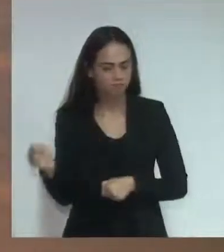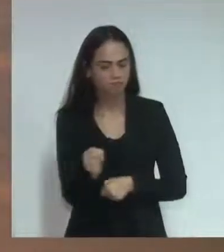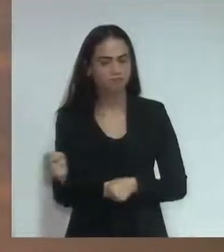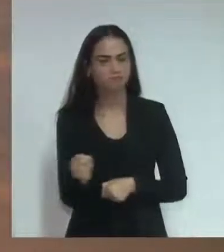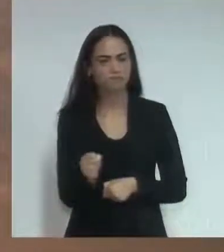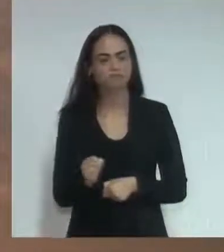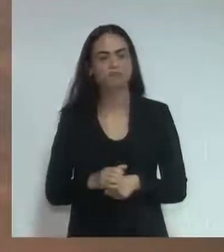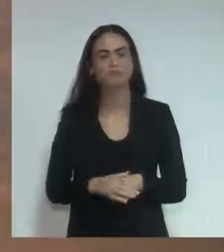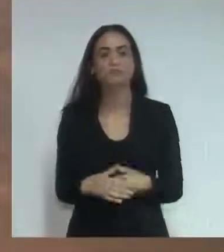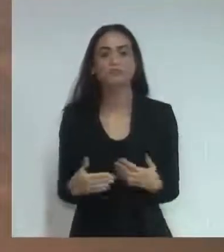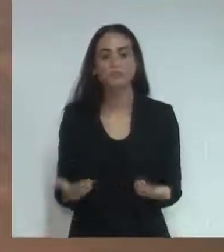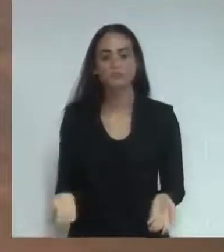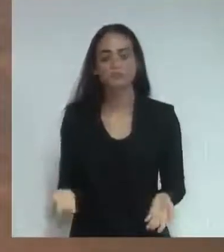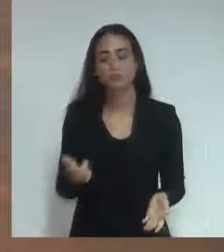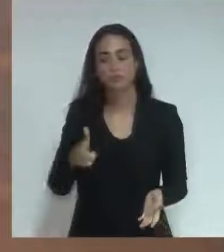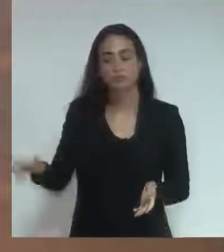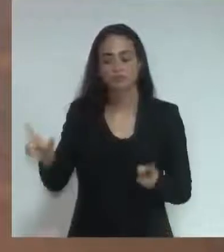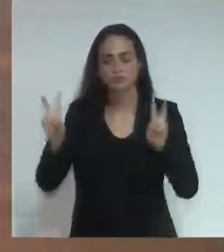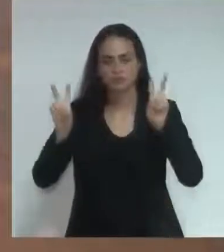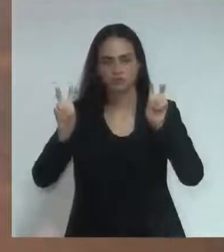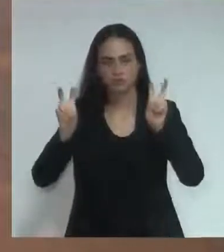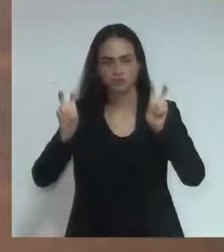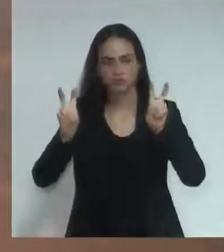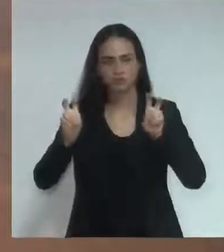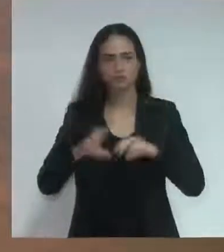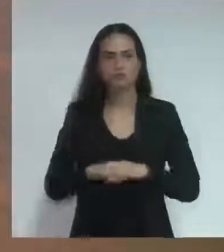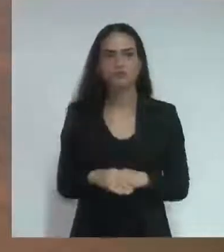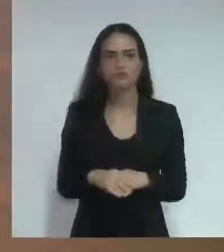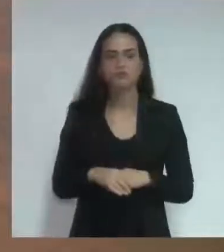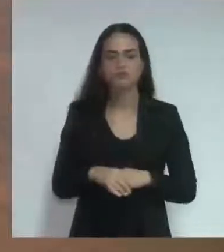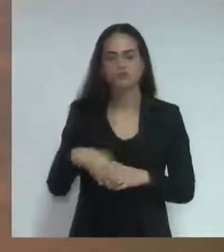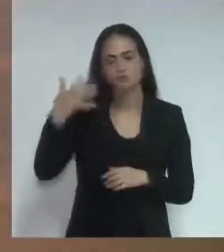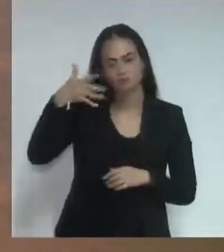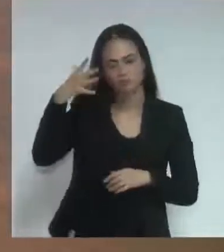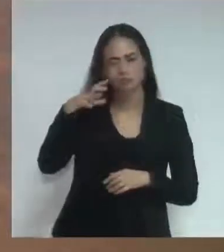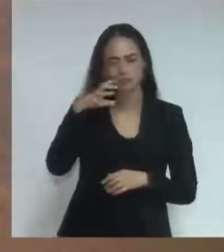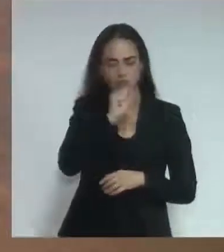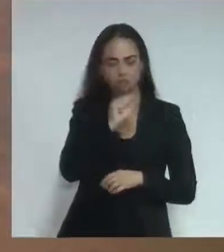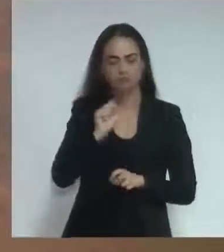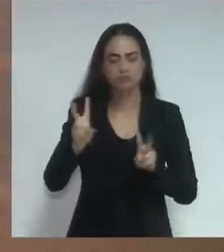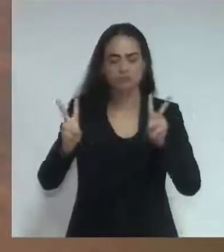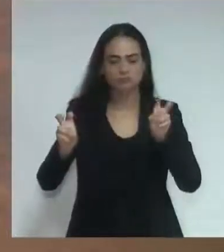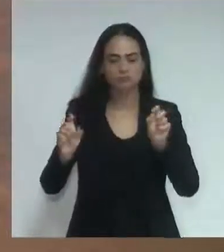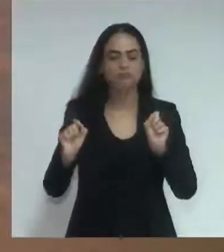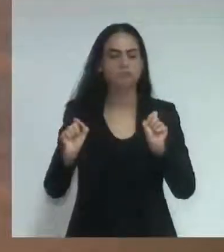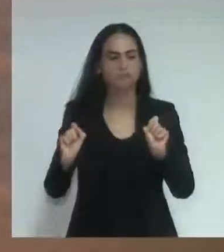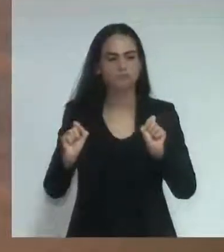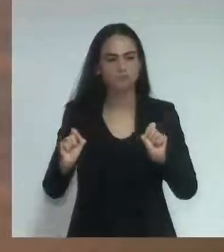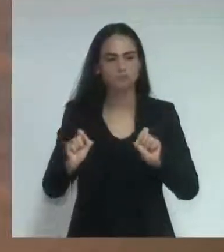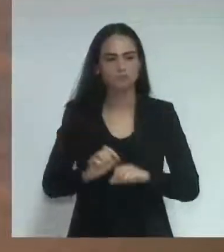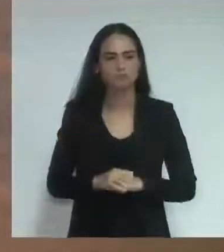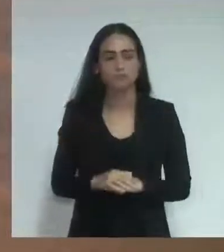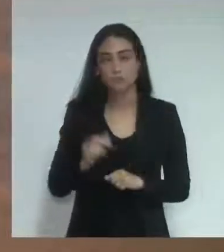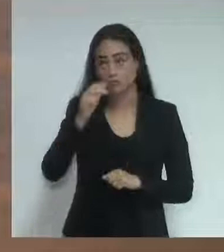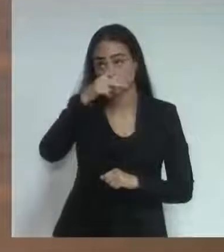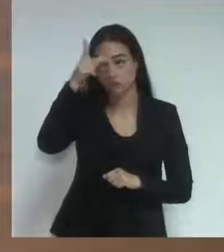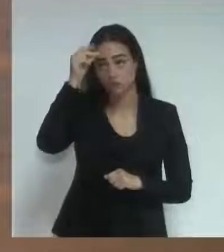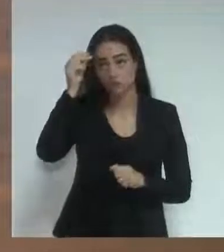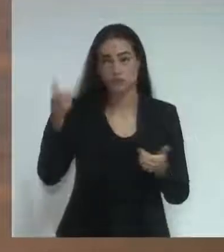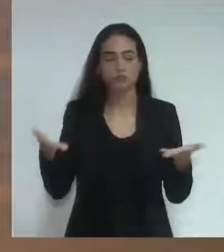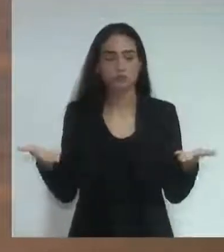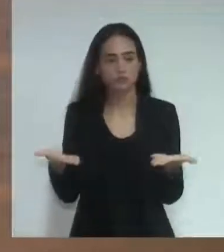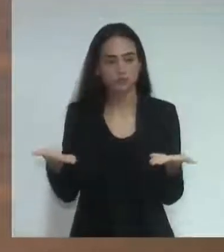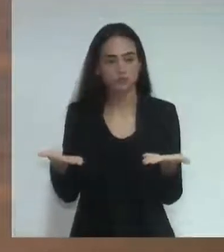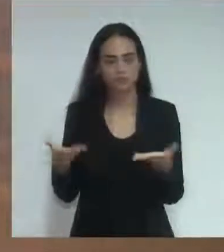Passo o meu ponto seguinte, eu gostaria de fazer um breve comentário também sobre a fala do prefeito hoje